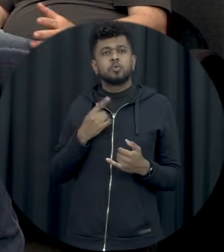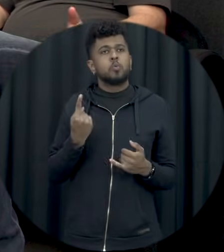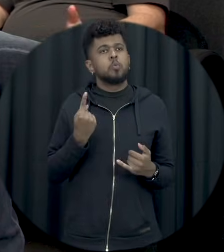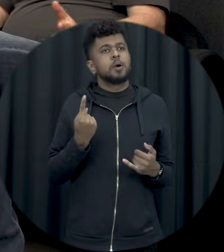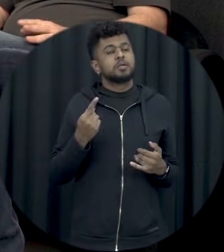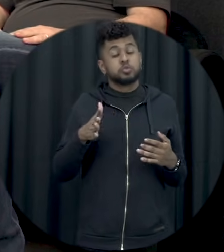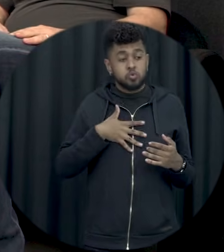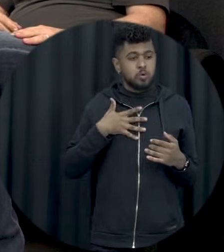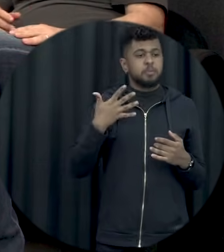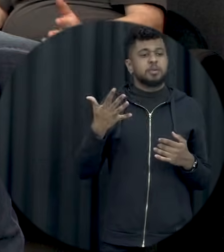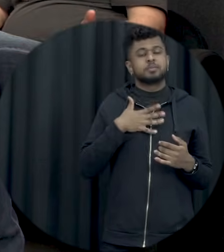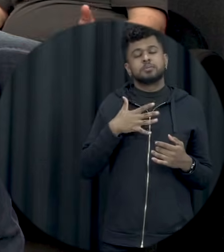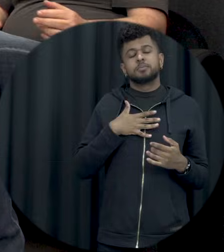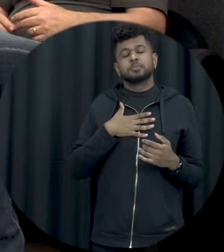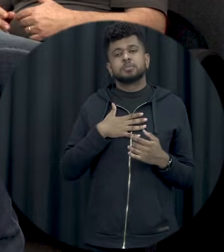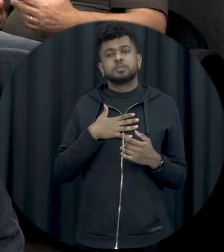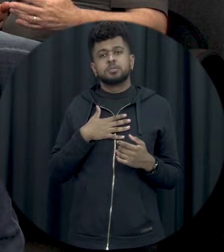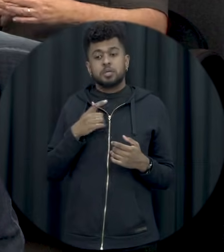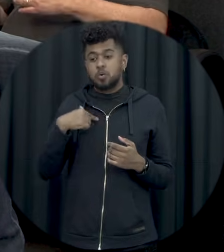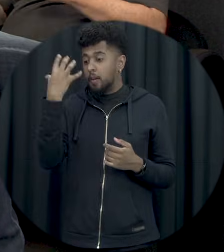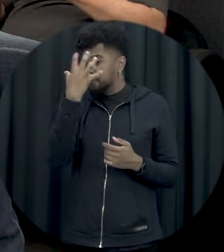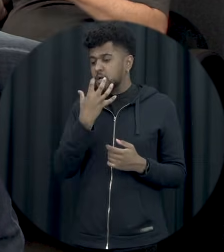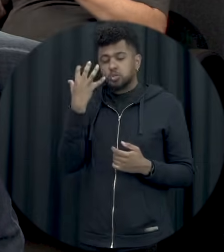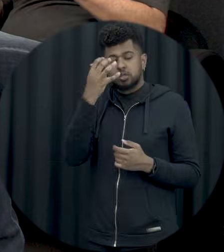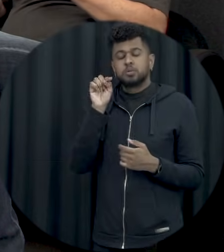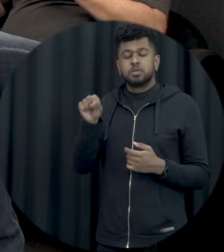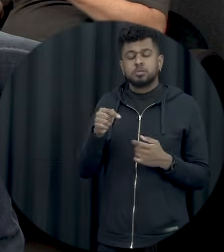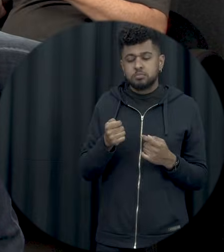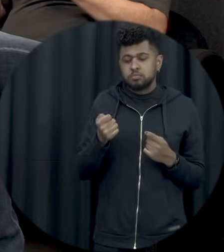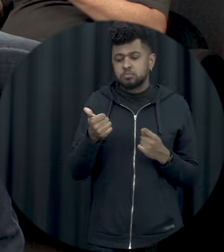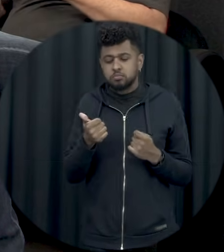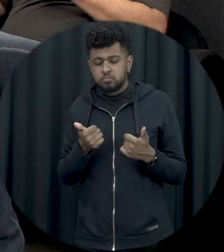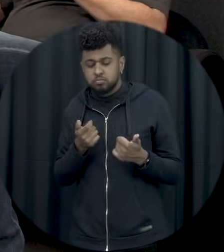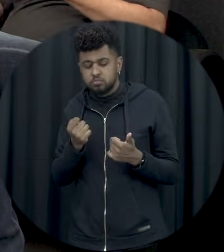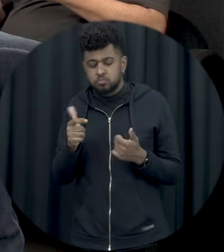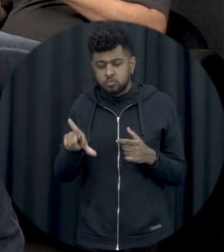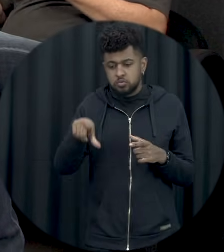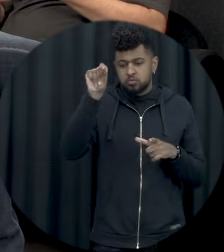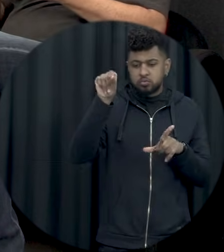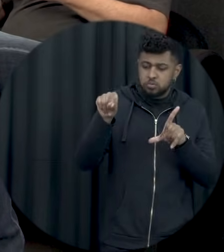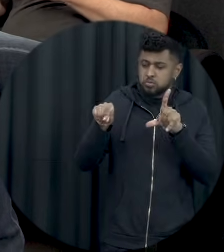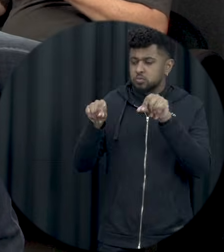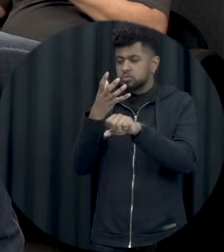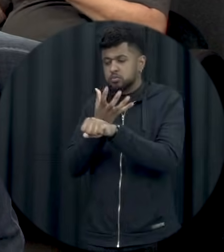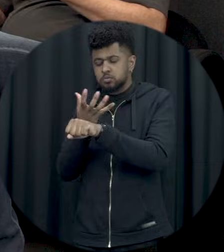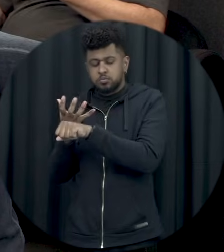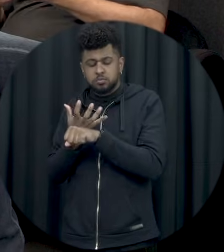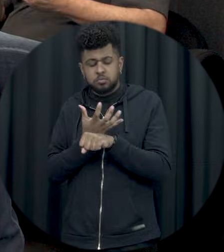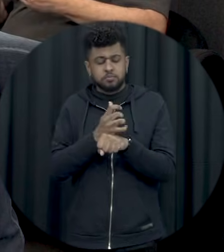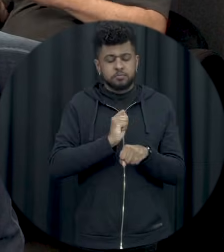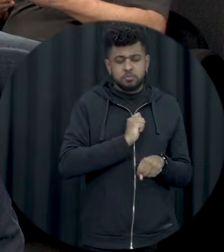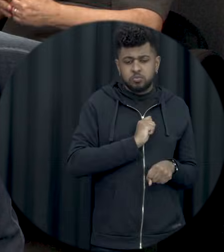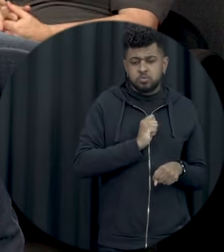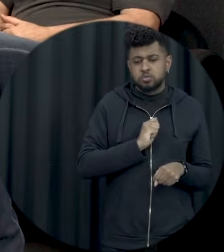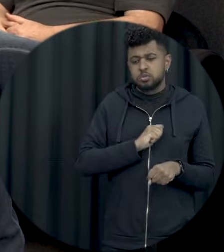uma surpresa para mim, me apaixonei por aquilo e aos poucos fui escolhendo disciplina de antropologia, portanto lendo livros